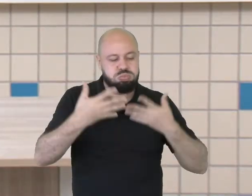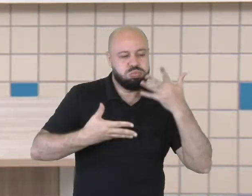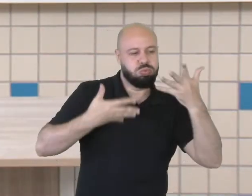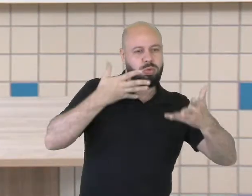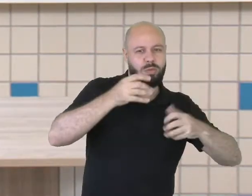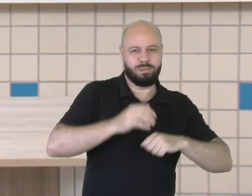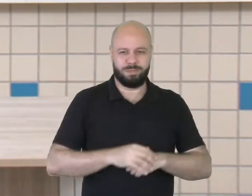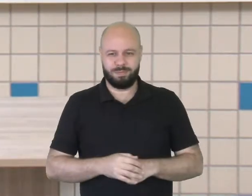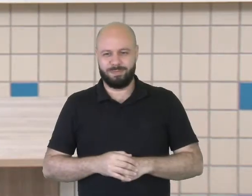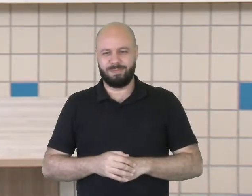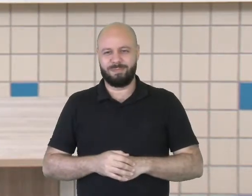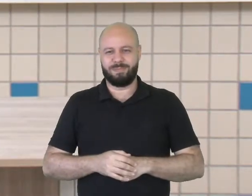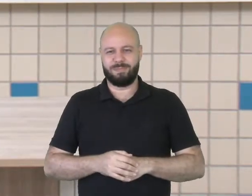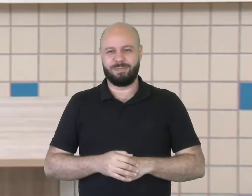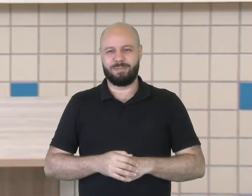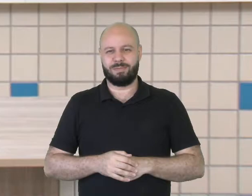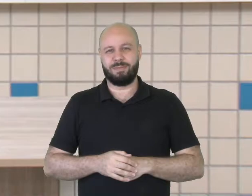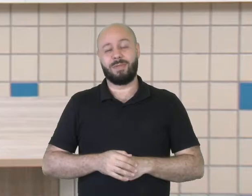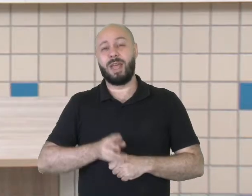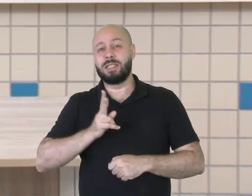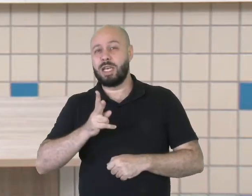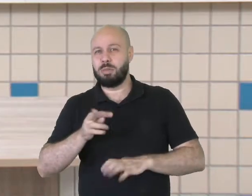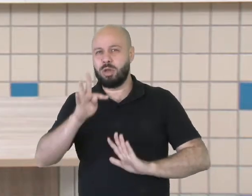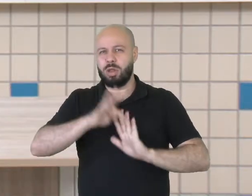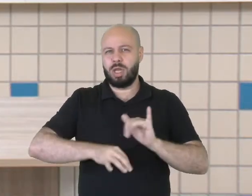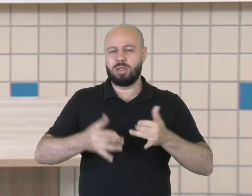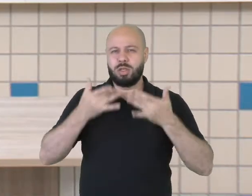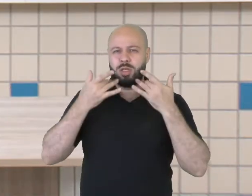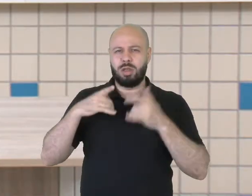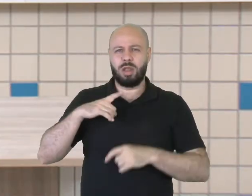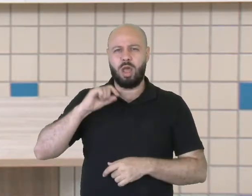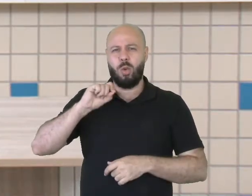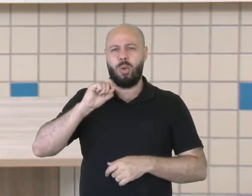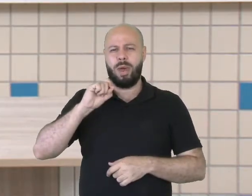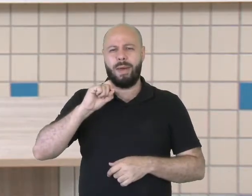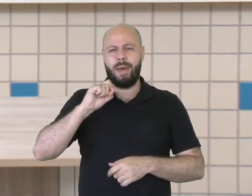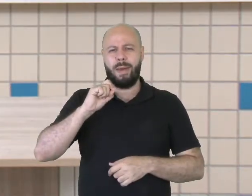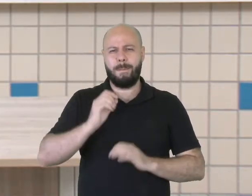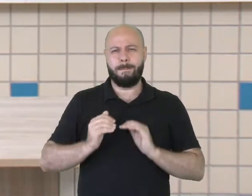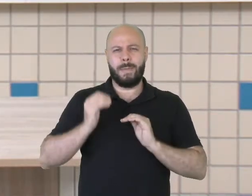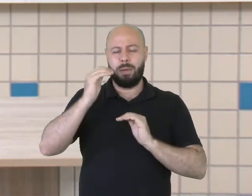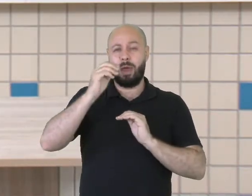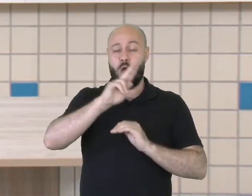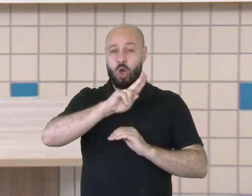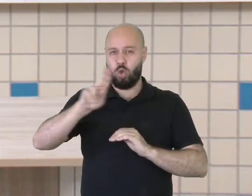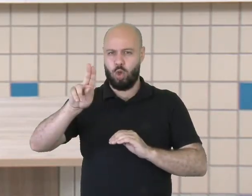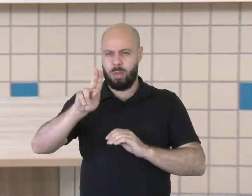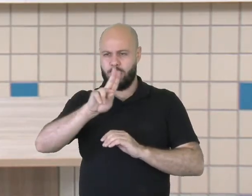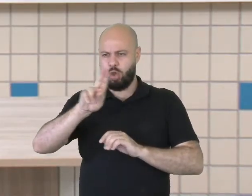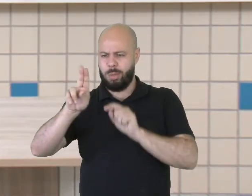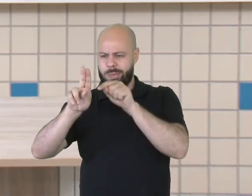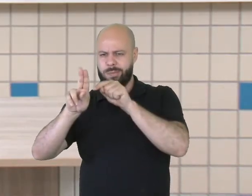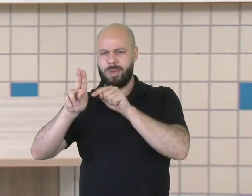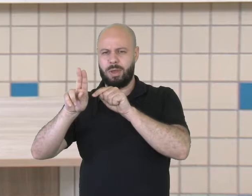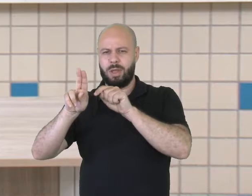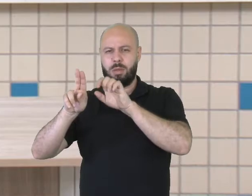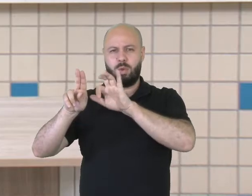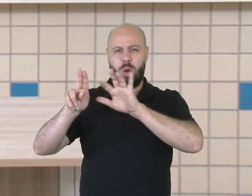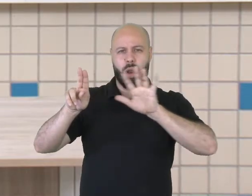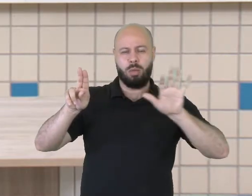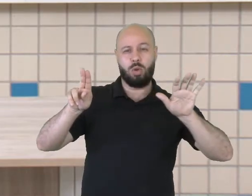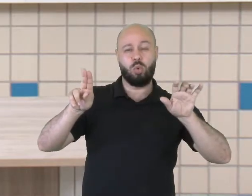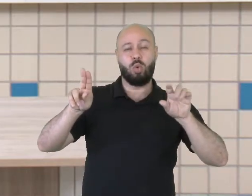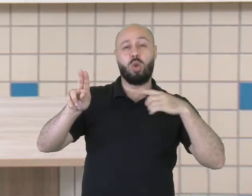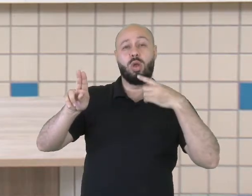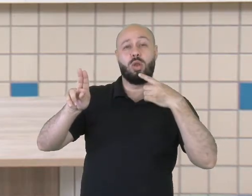personagem. Sempre no texto teatral aparece primeiro o nome da personagem e depois